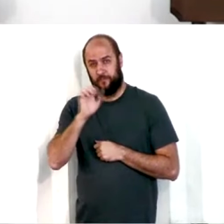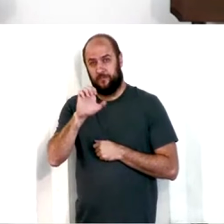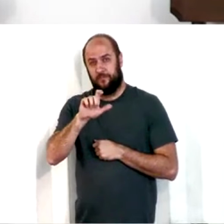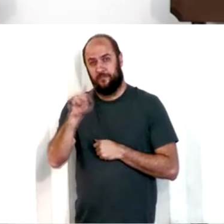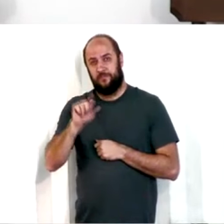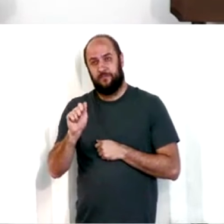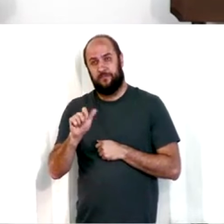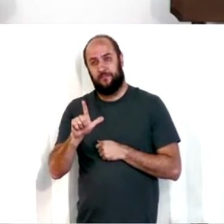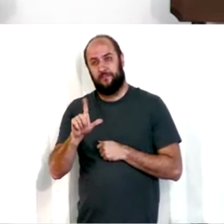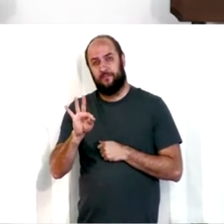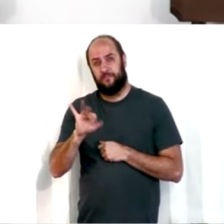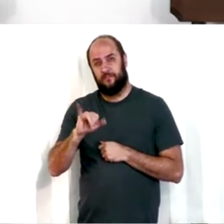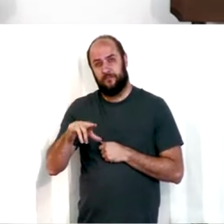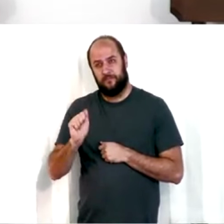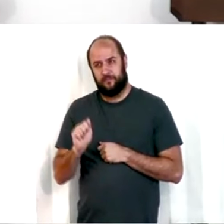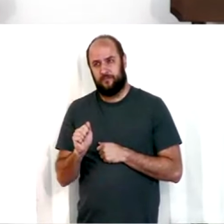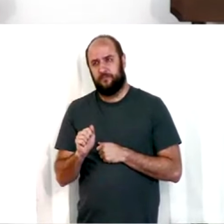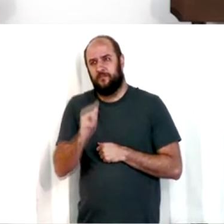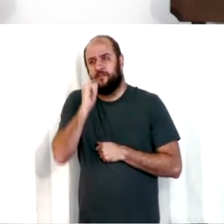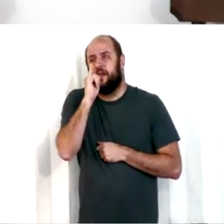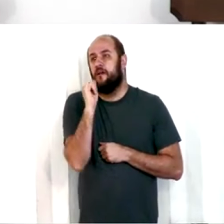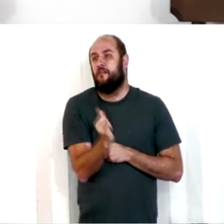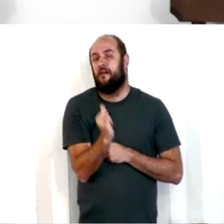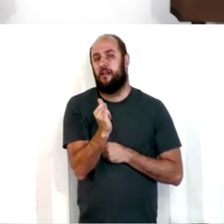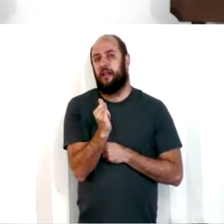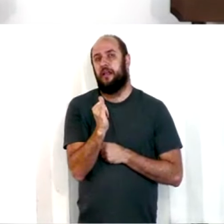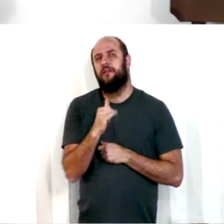que está nessa foto também, relata que ele fez isso